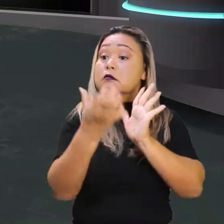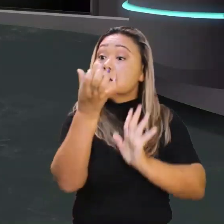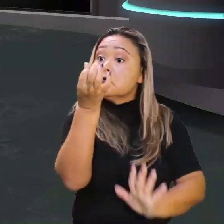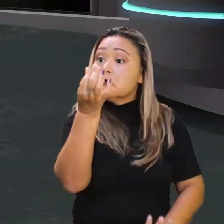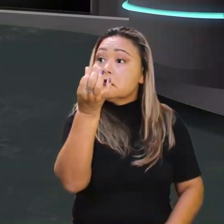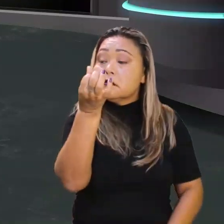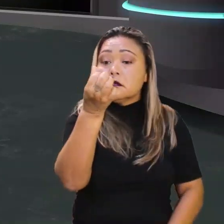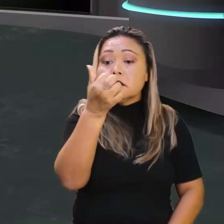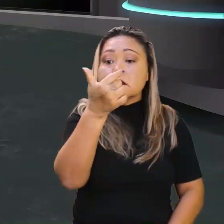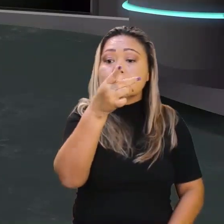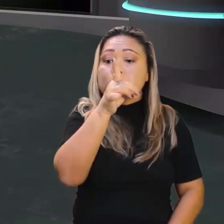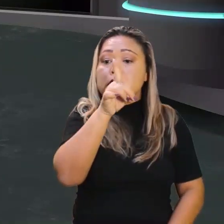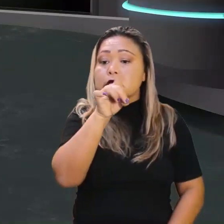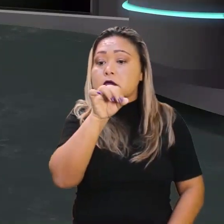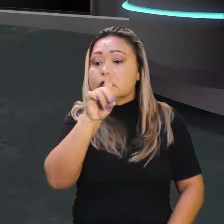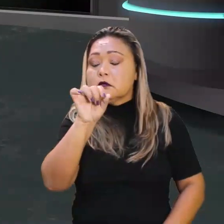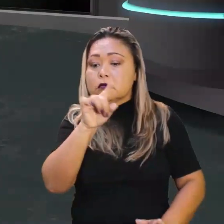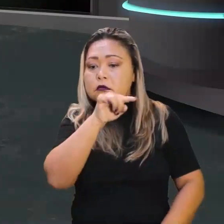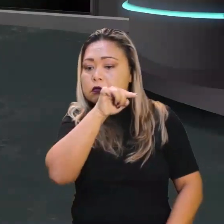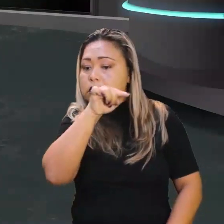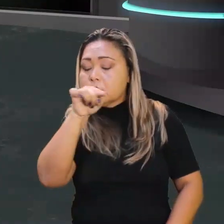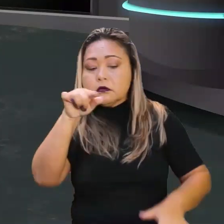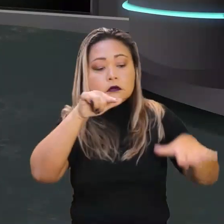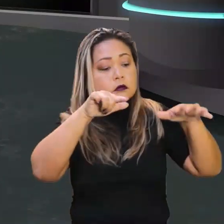dias o negro estava lá